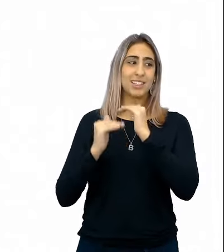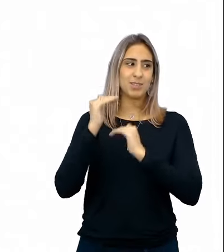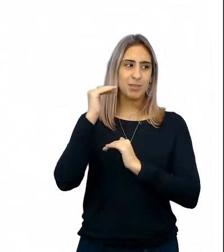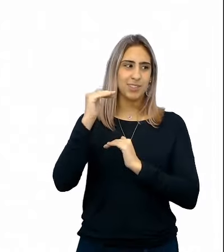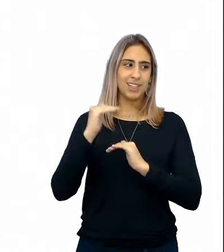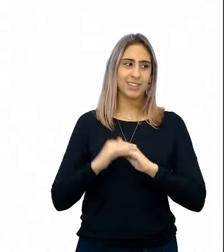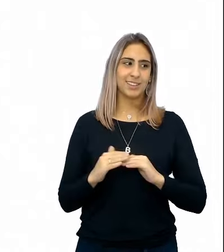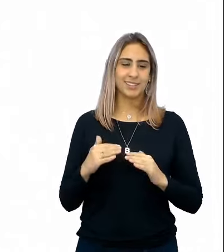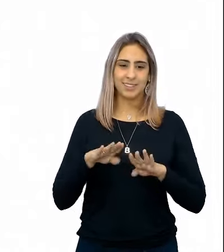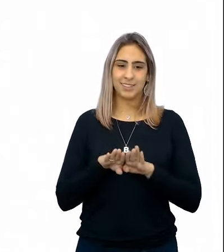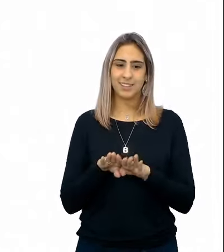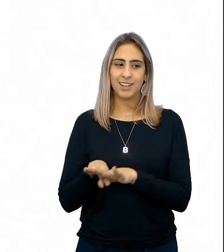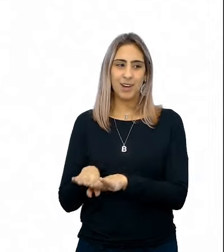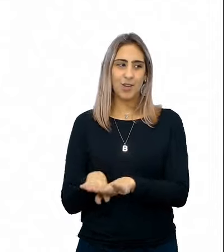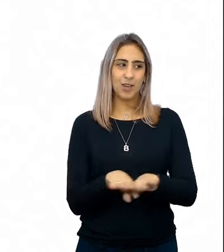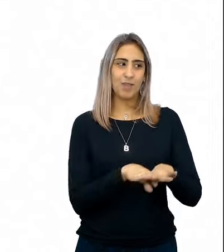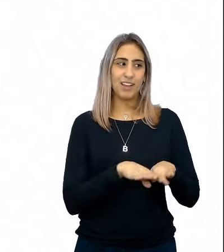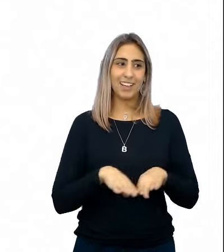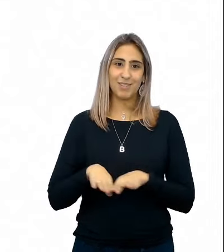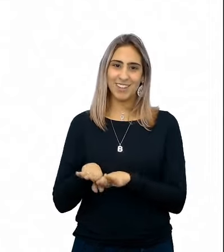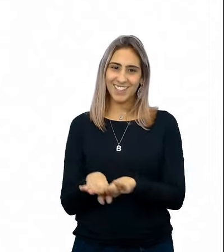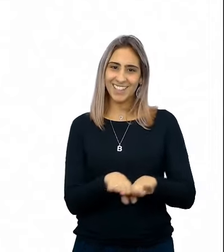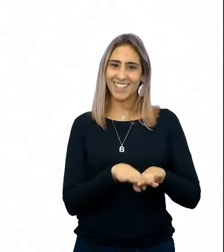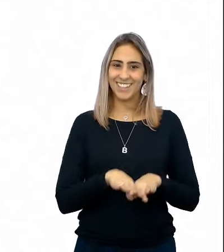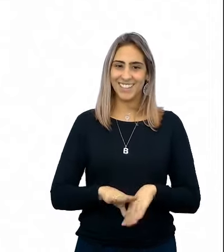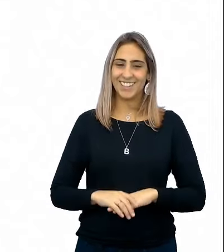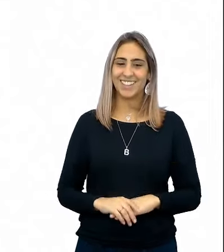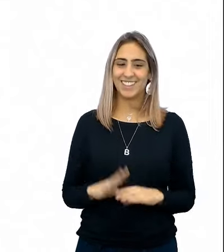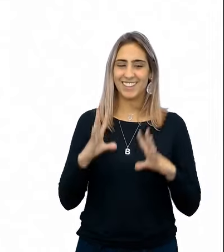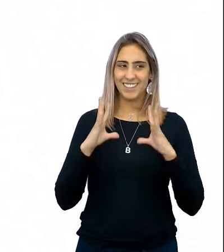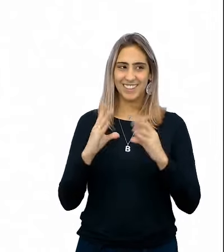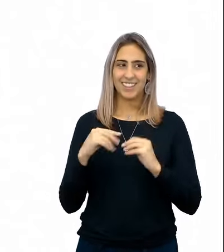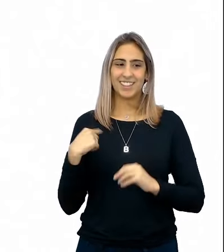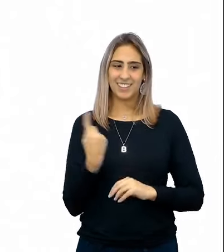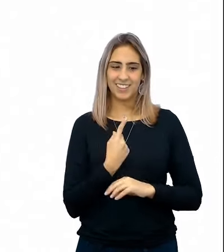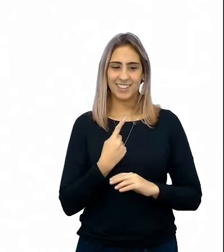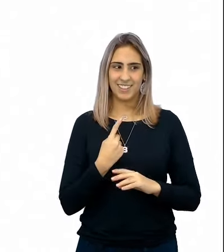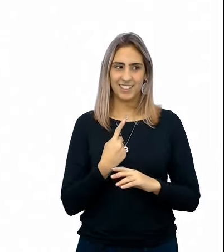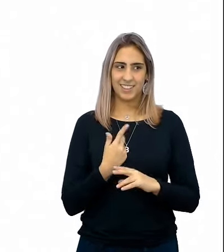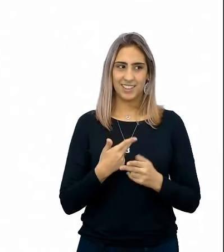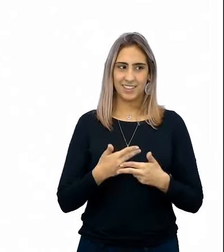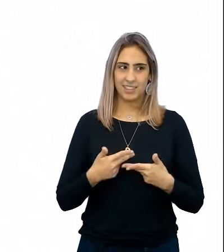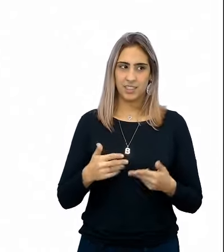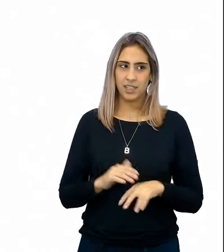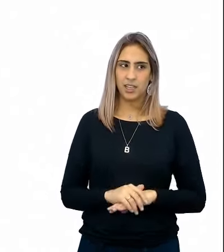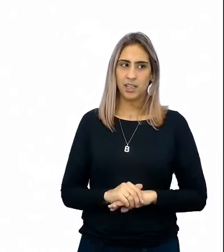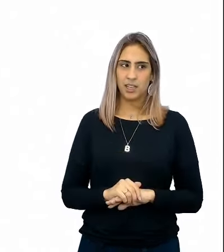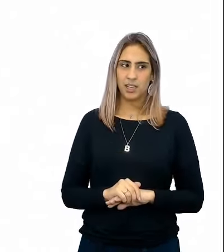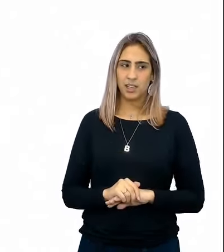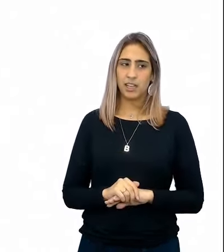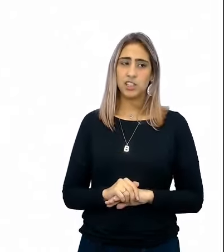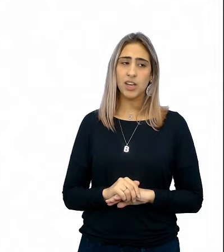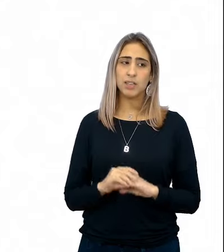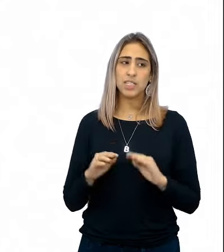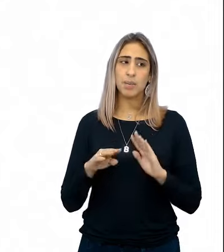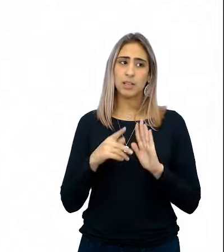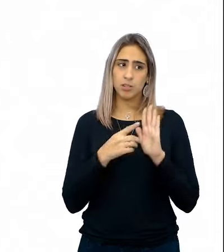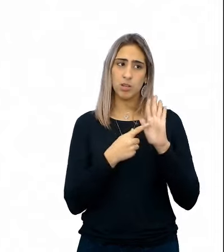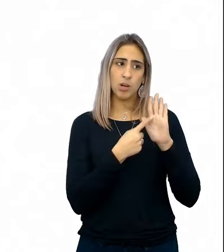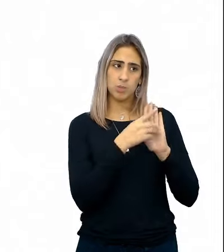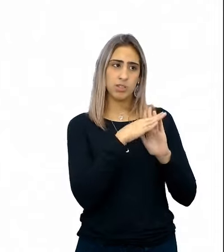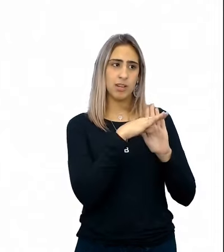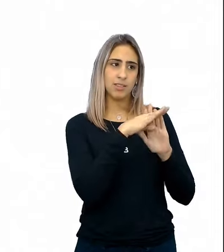deve perceber que, ao completar a tabela, o último número é 31, indicando que o mês